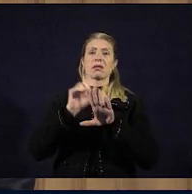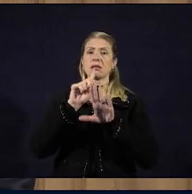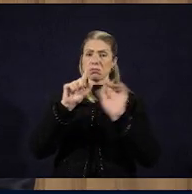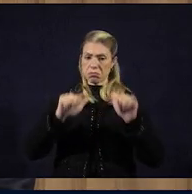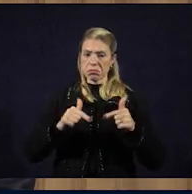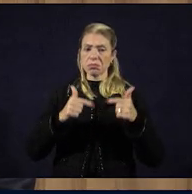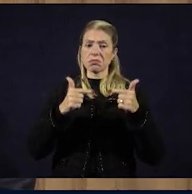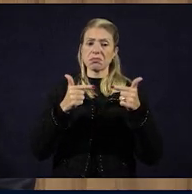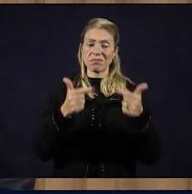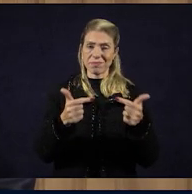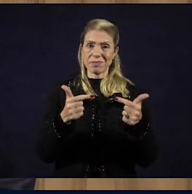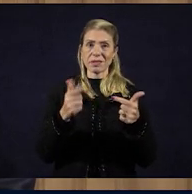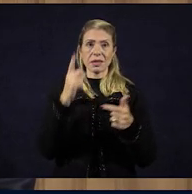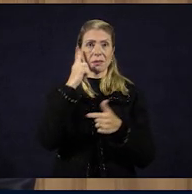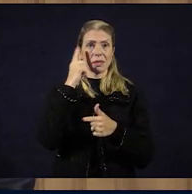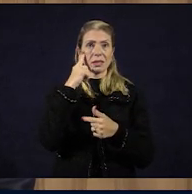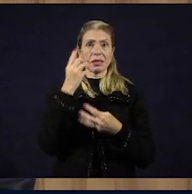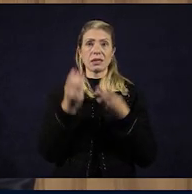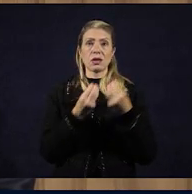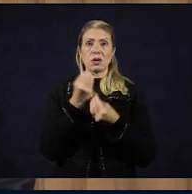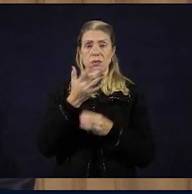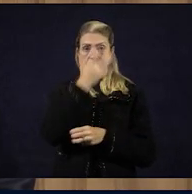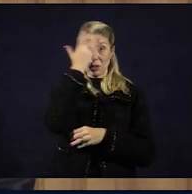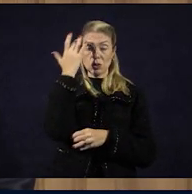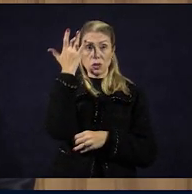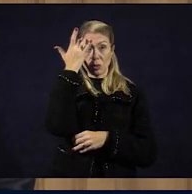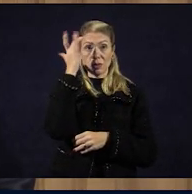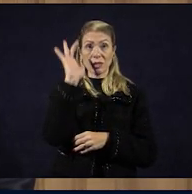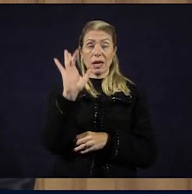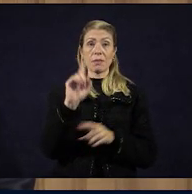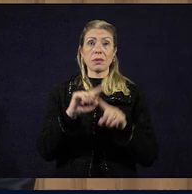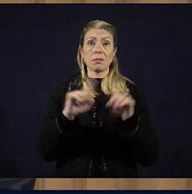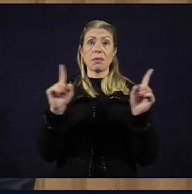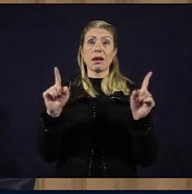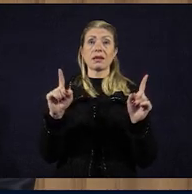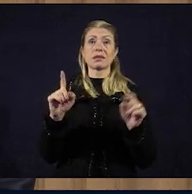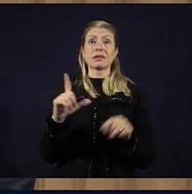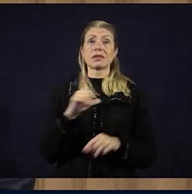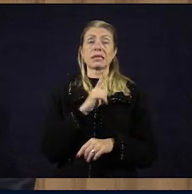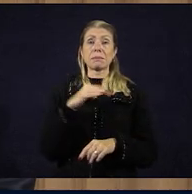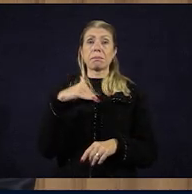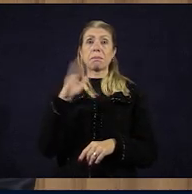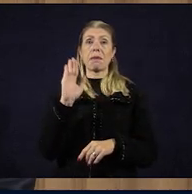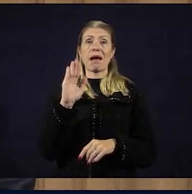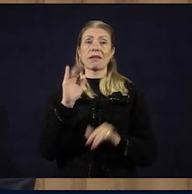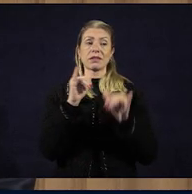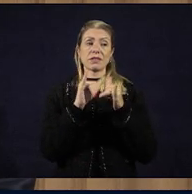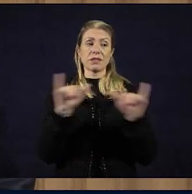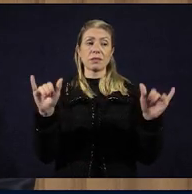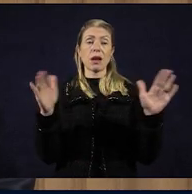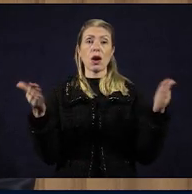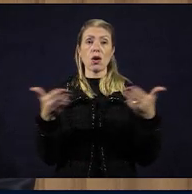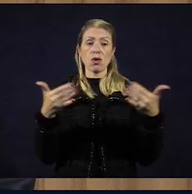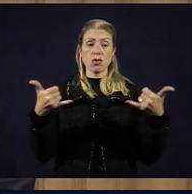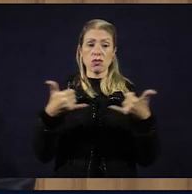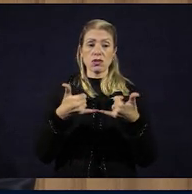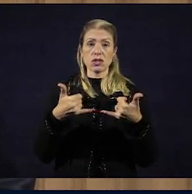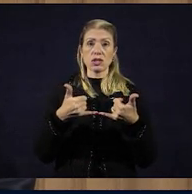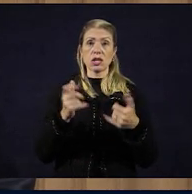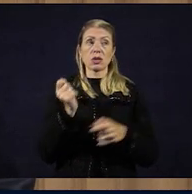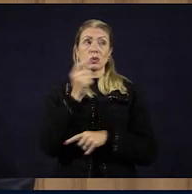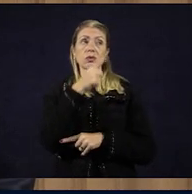contrário a gente vê até as pessoas não têm talvez a dimensão mas a gente tem mais fibra hoje no Brasil do que nos Estados Unidos